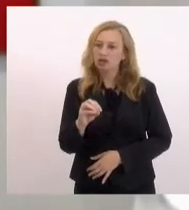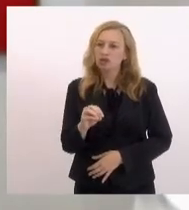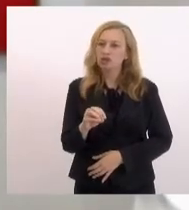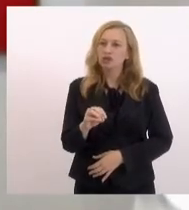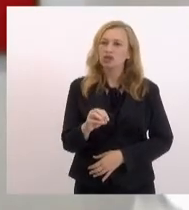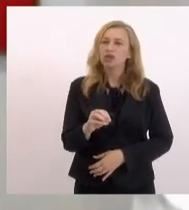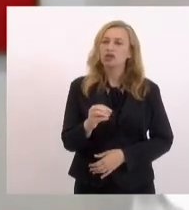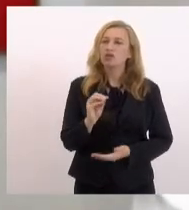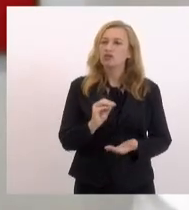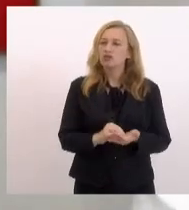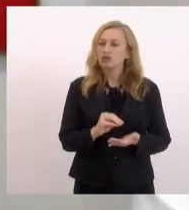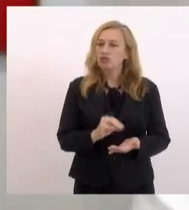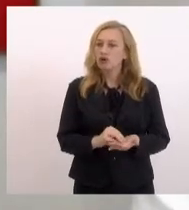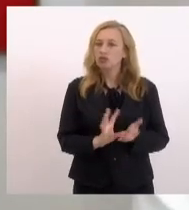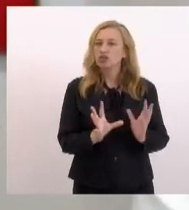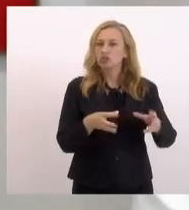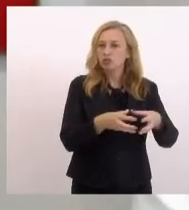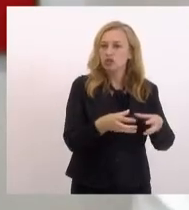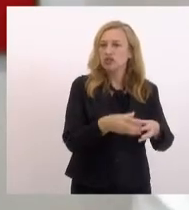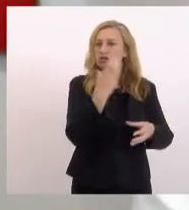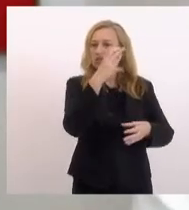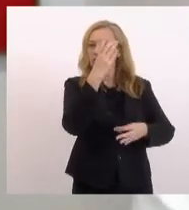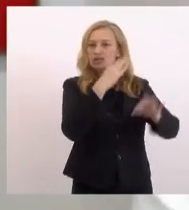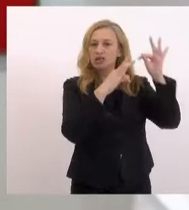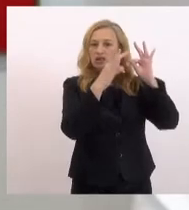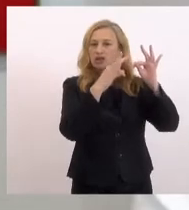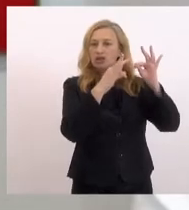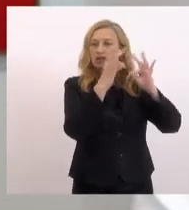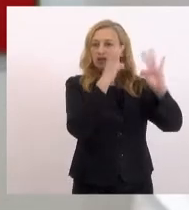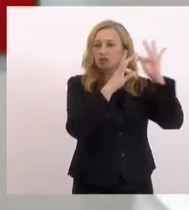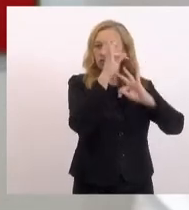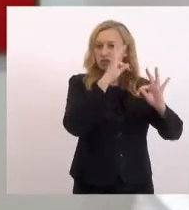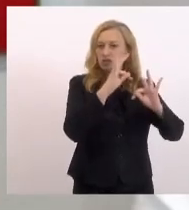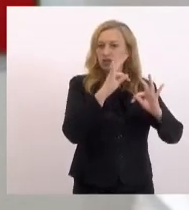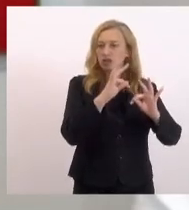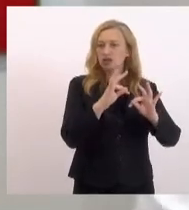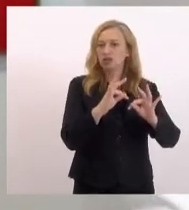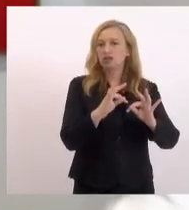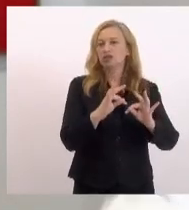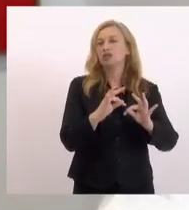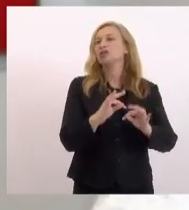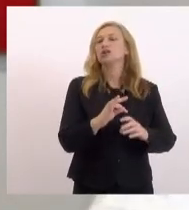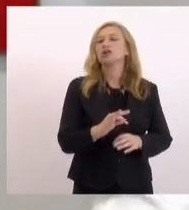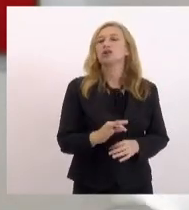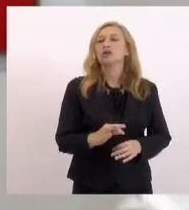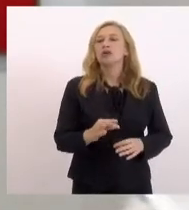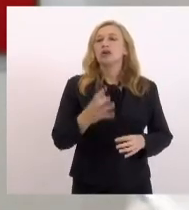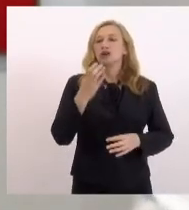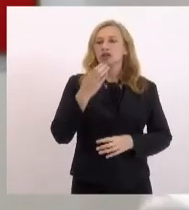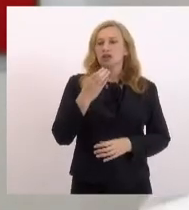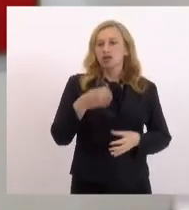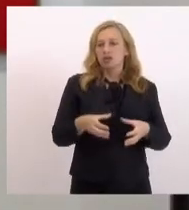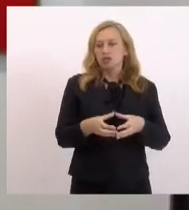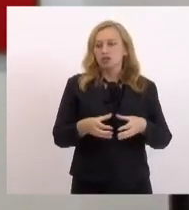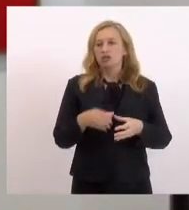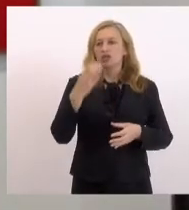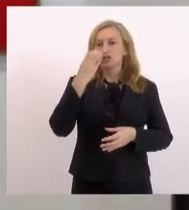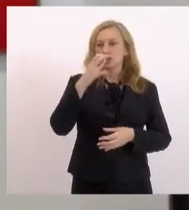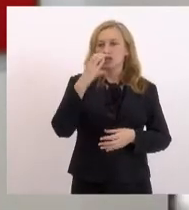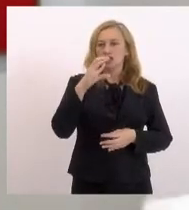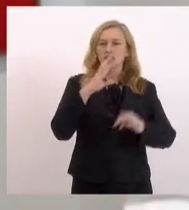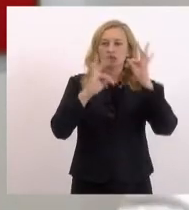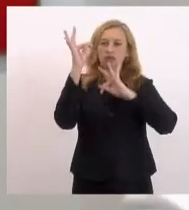de pareceres das Comissões de Ciência e Tecnologia de orçamento à emenda de plenário. Para a Comissão de Ciência e Tecnologia, deputado Valdec.